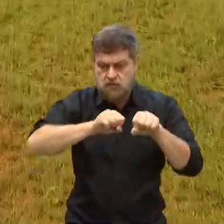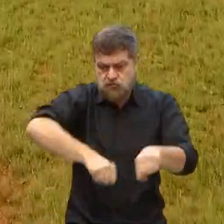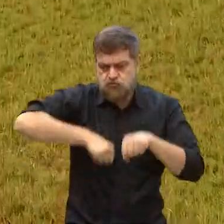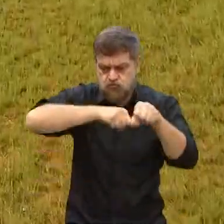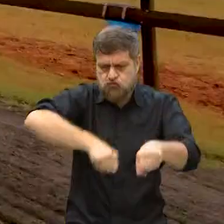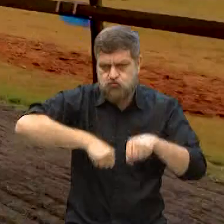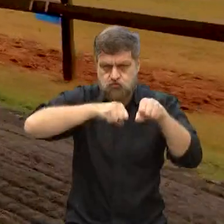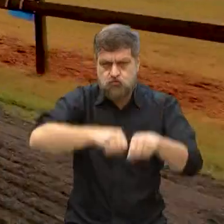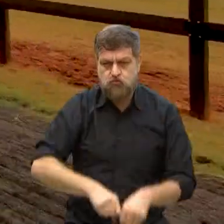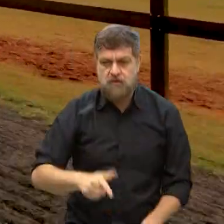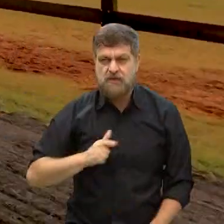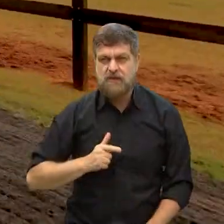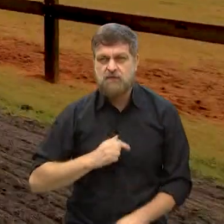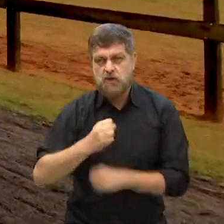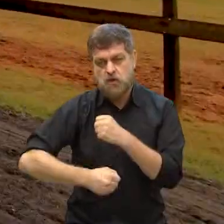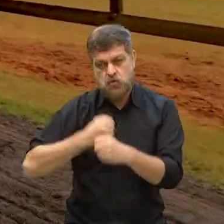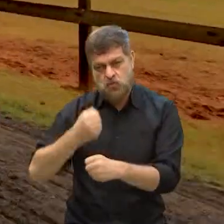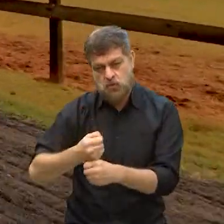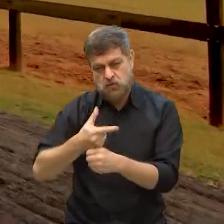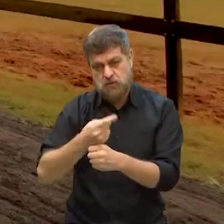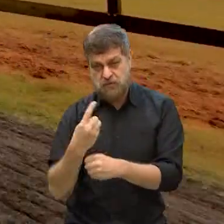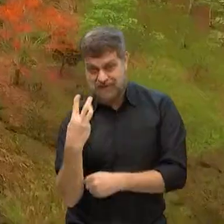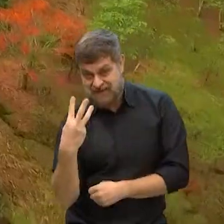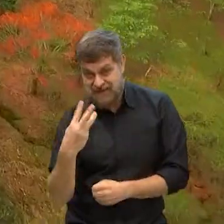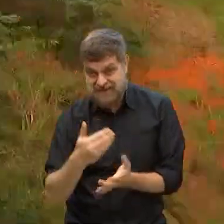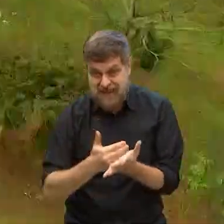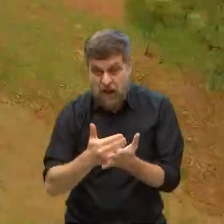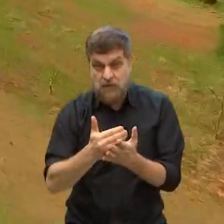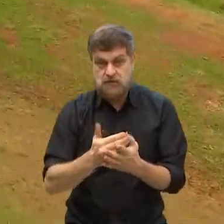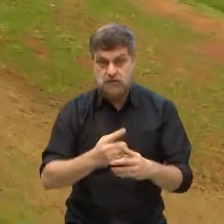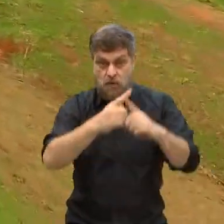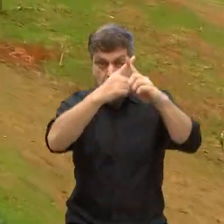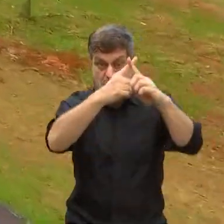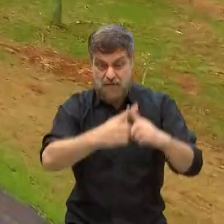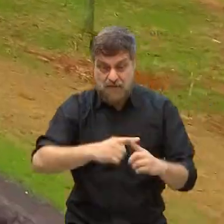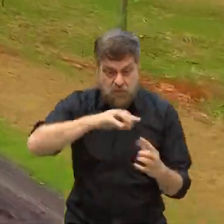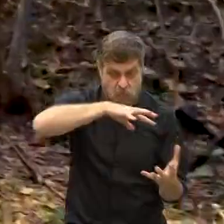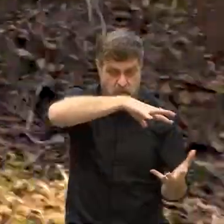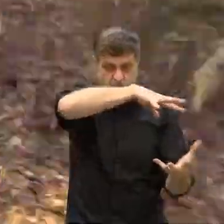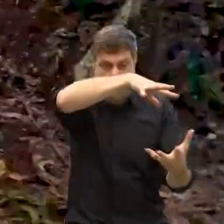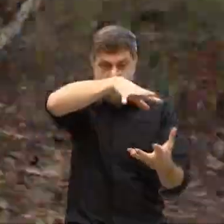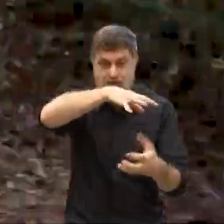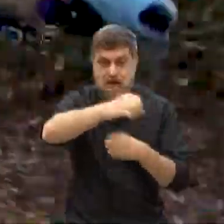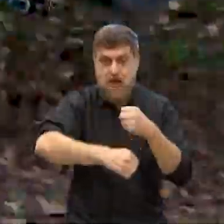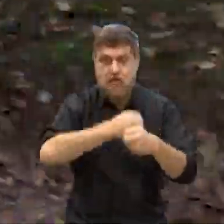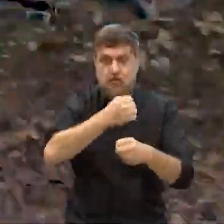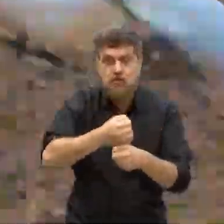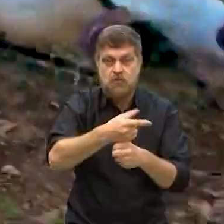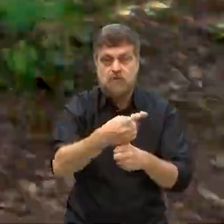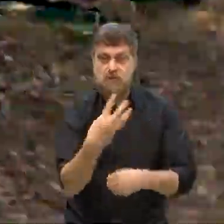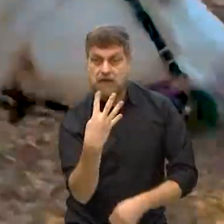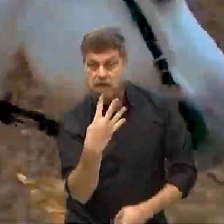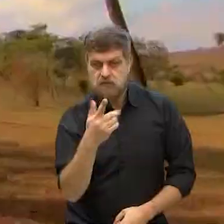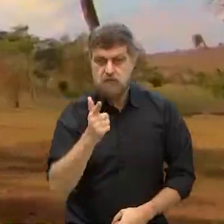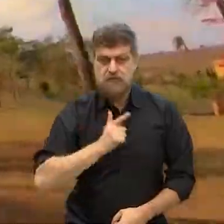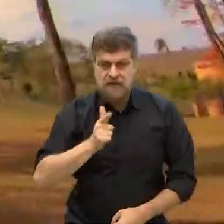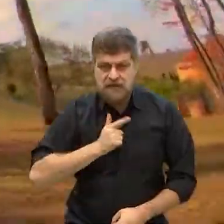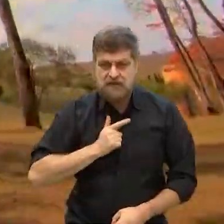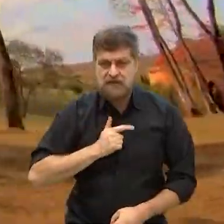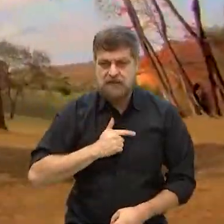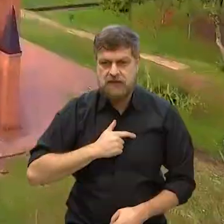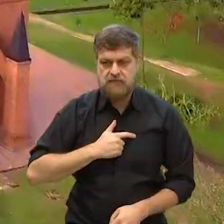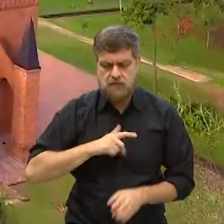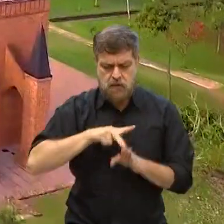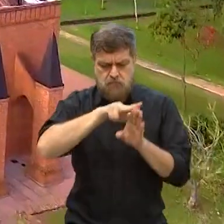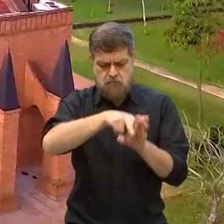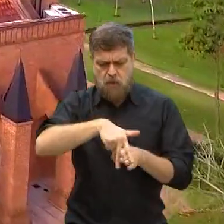Sediou duas provas em 2013 e seu primeiro Festival Internacional de Enduro em 2014. Com a presença